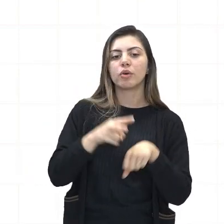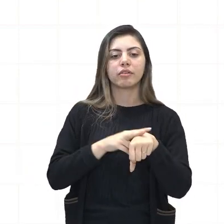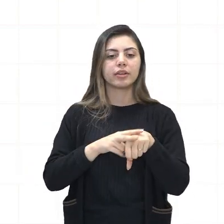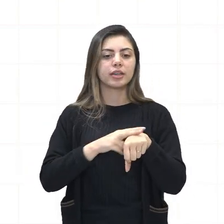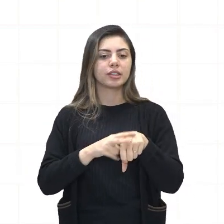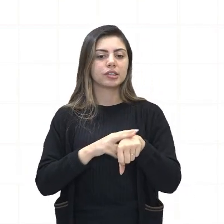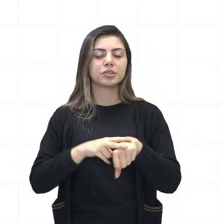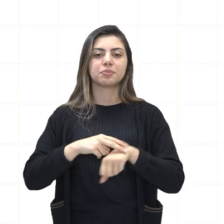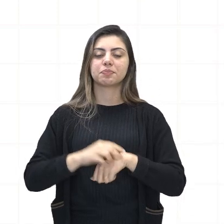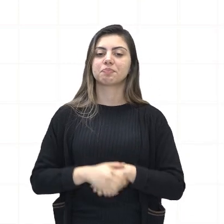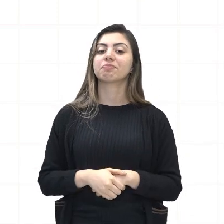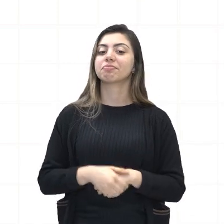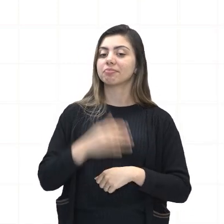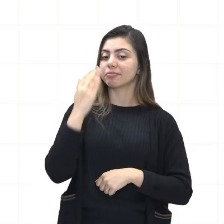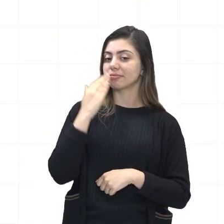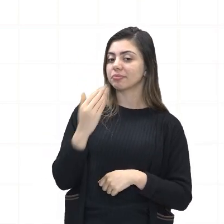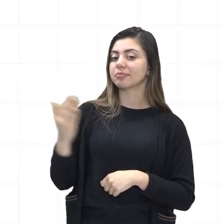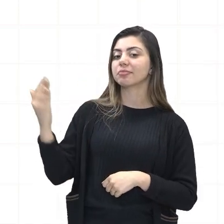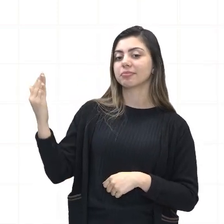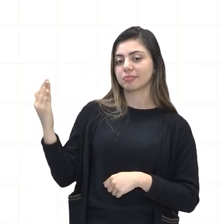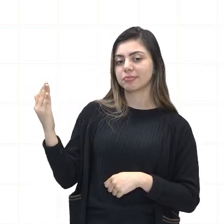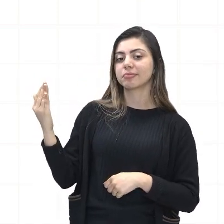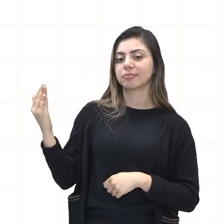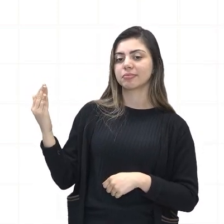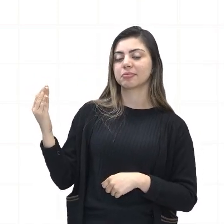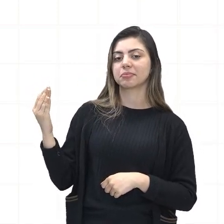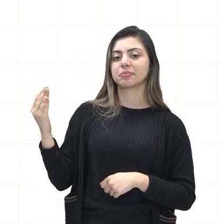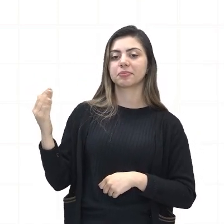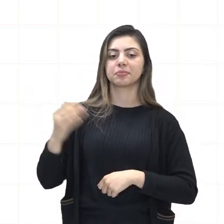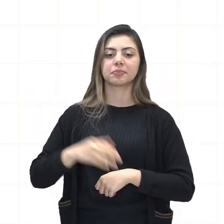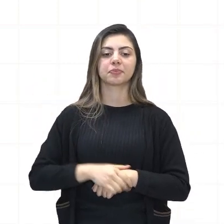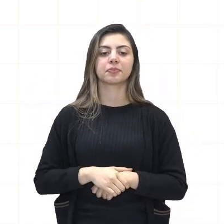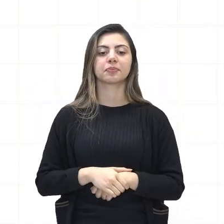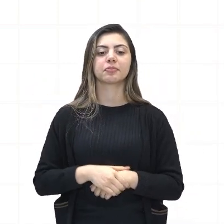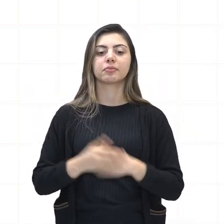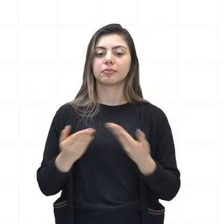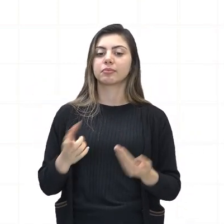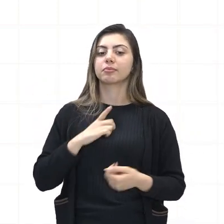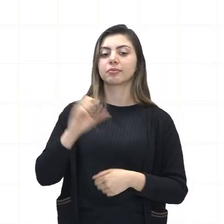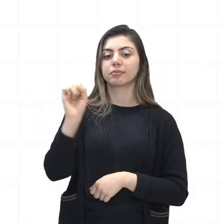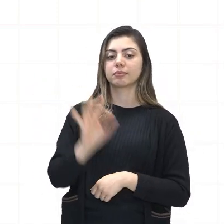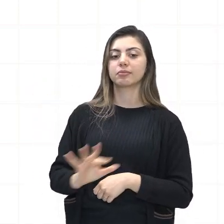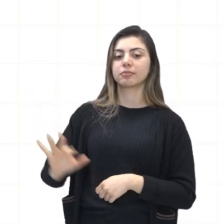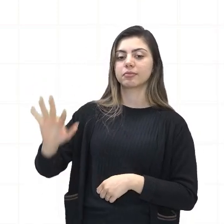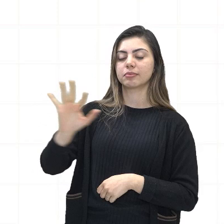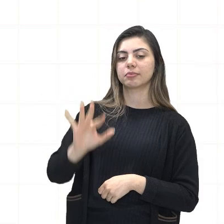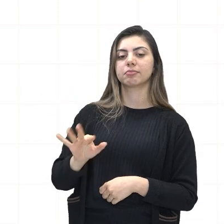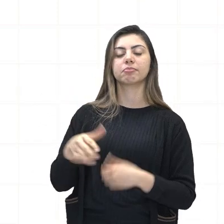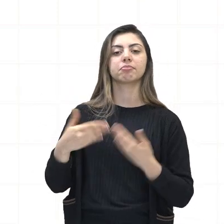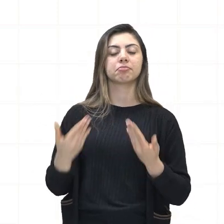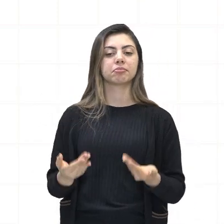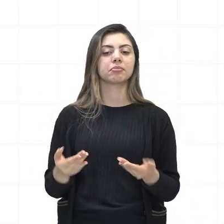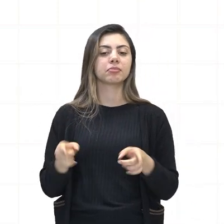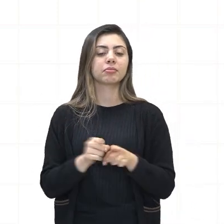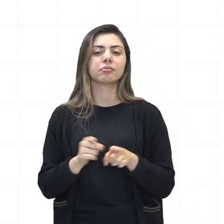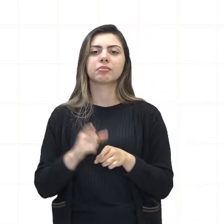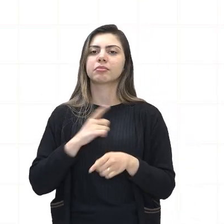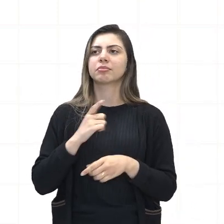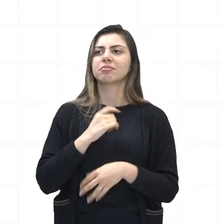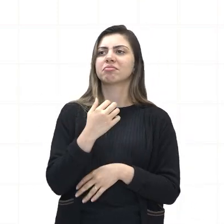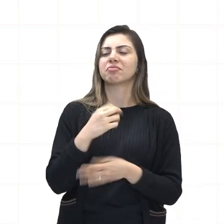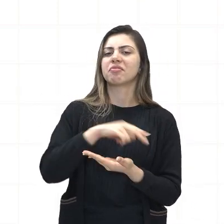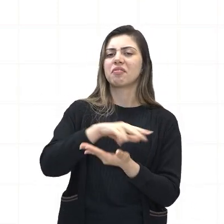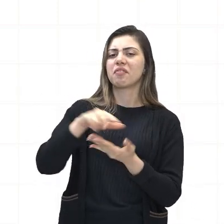né? Que a gente tem ali um exemplo de Burkina Faso, nessa imagem, né? E vai ser também rica em diversidade